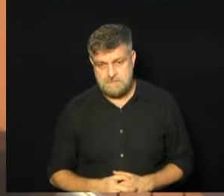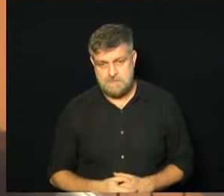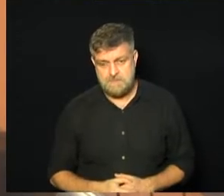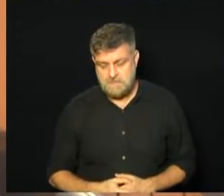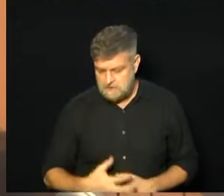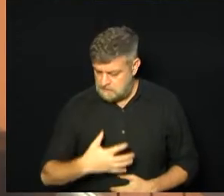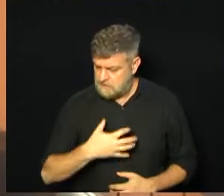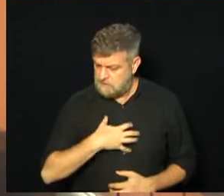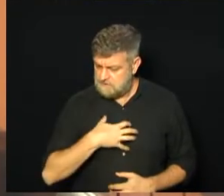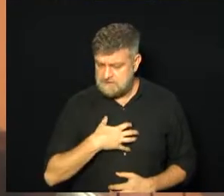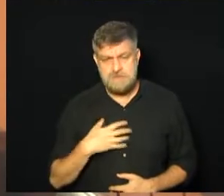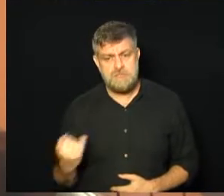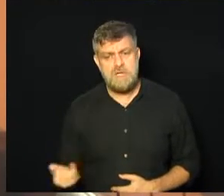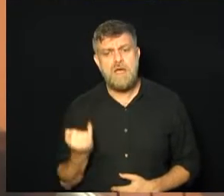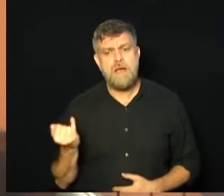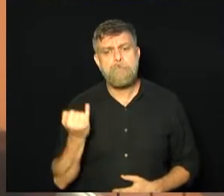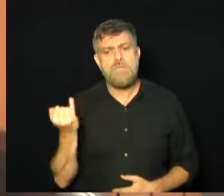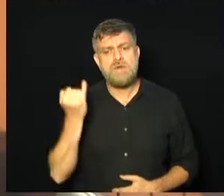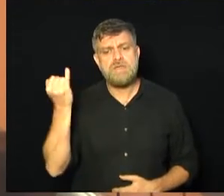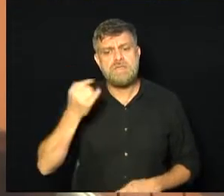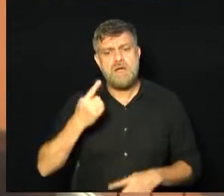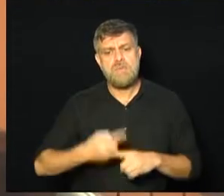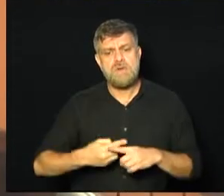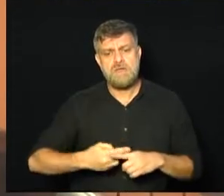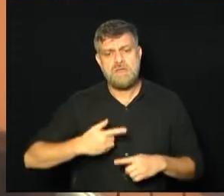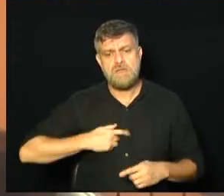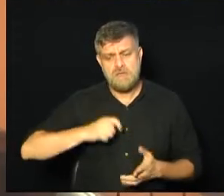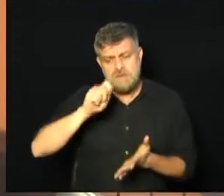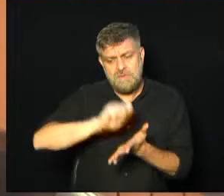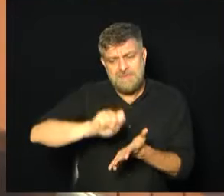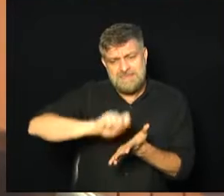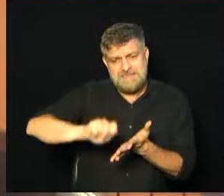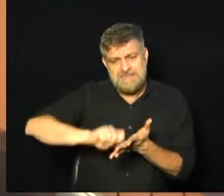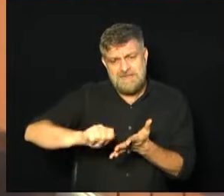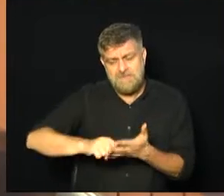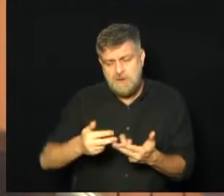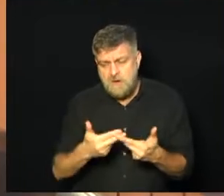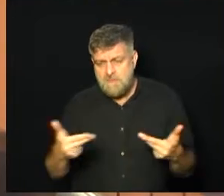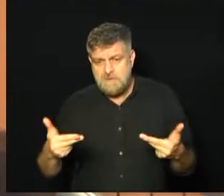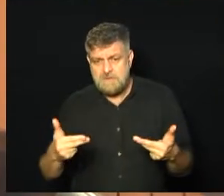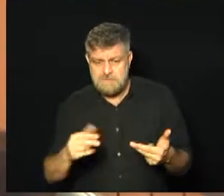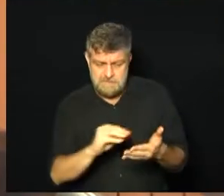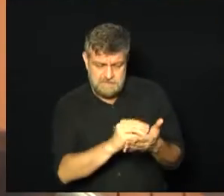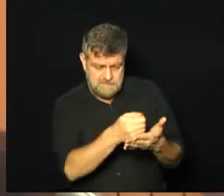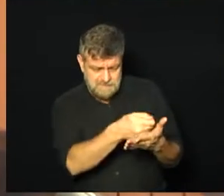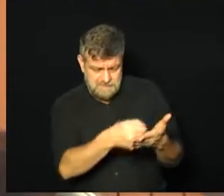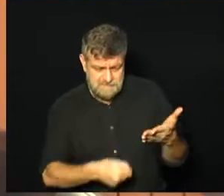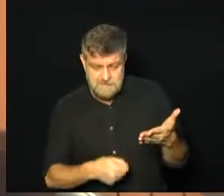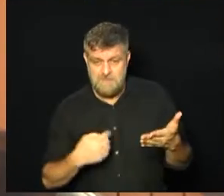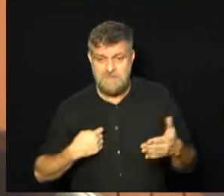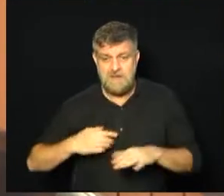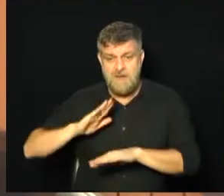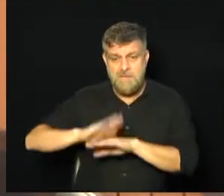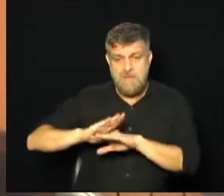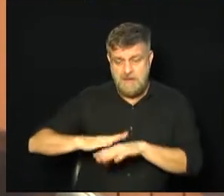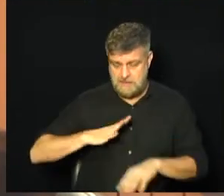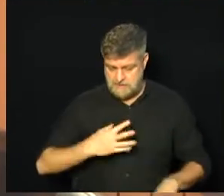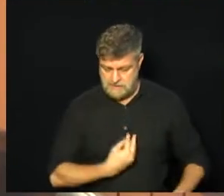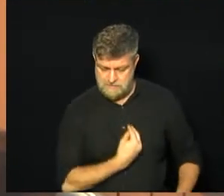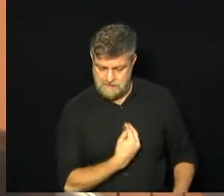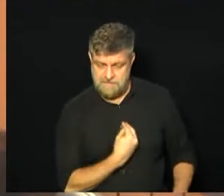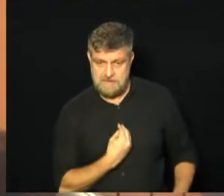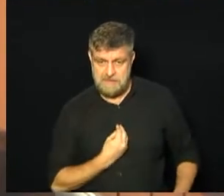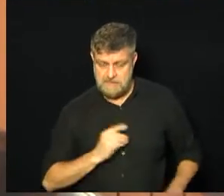me sentir importante, porque eu escrevi algumas coisas, mas eu acho que o mais importante que eu tenho feito na vida é